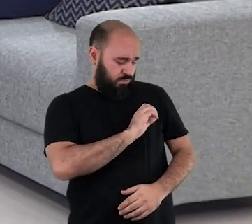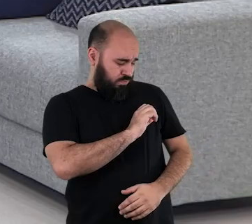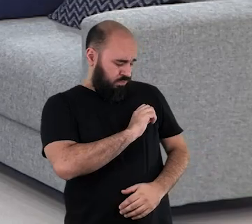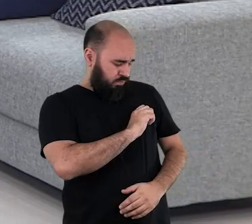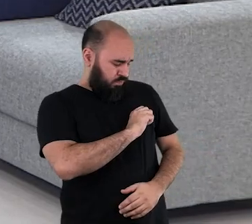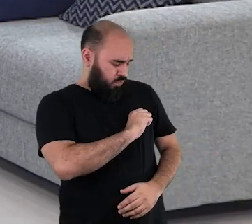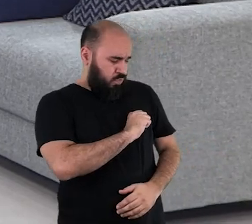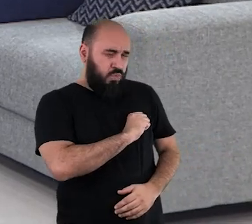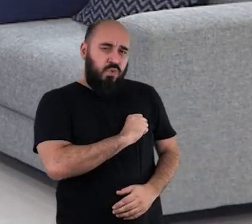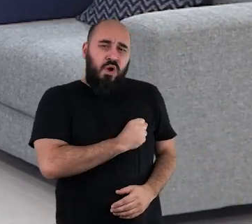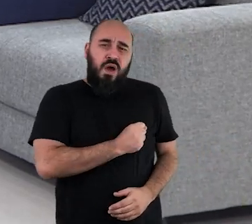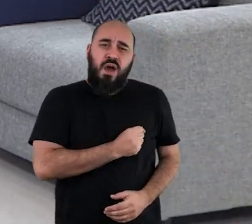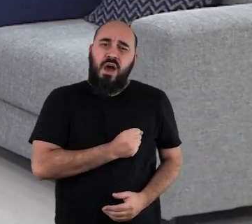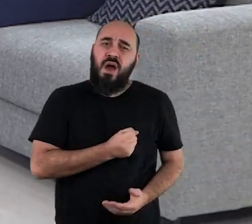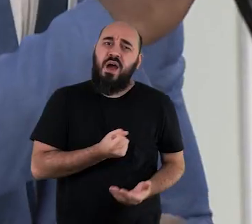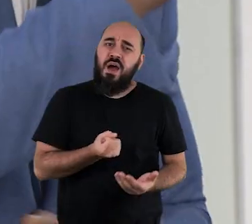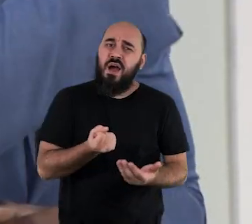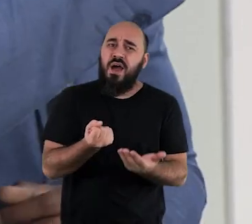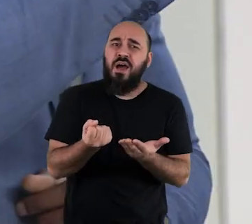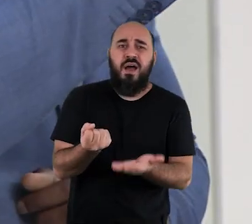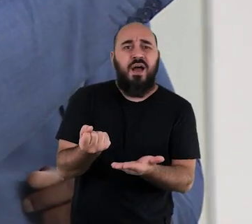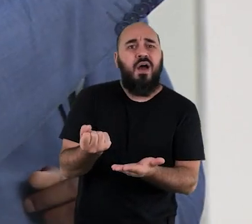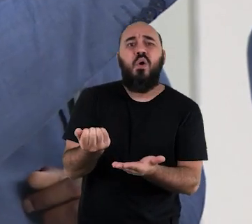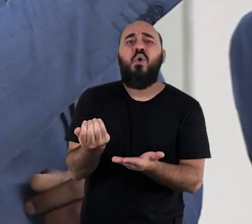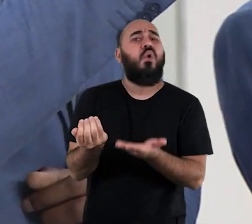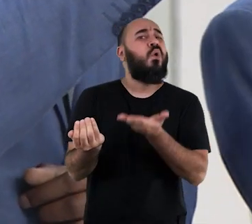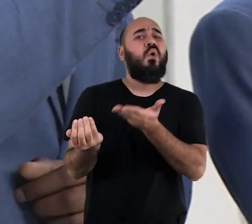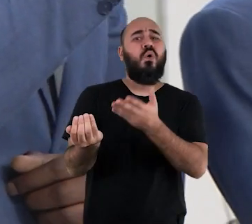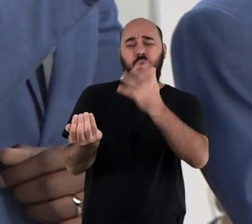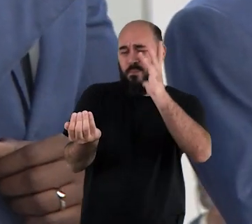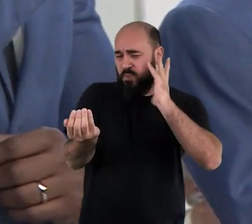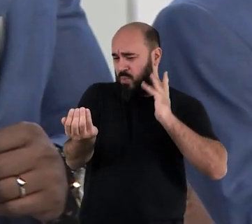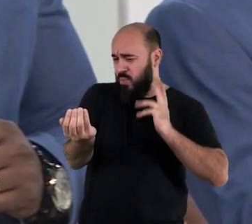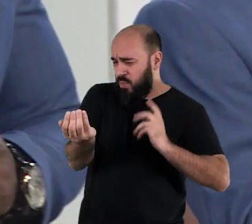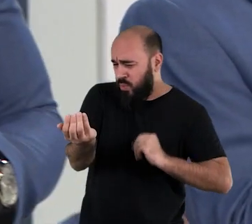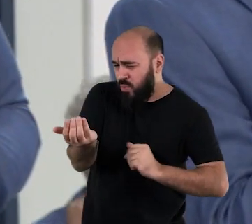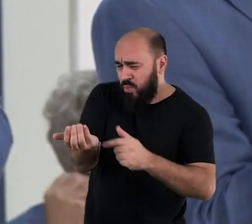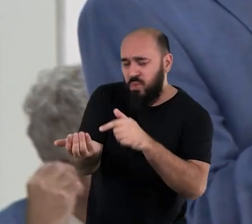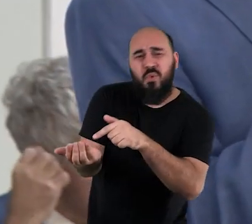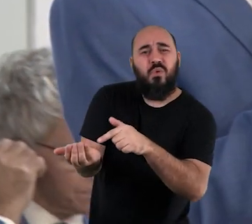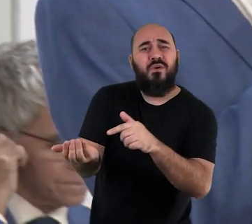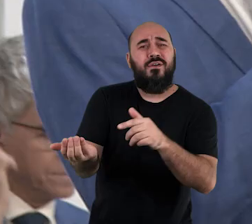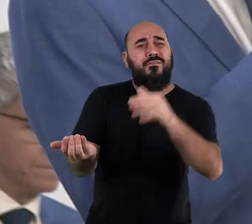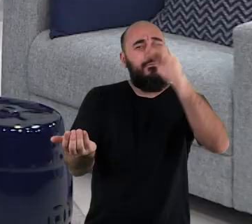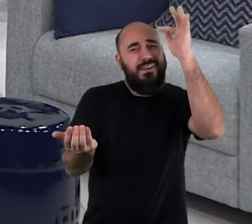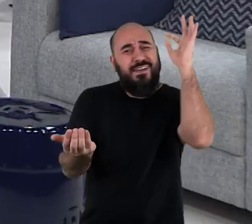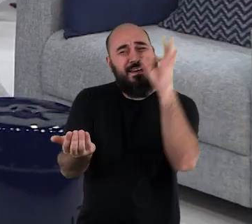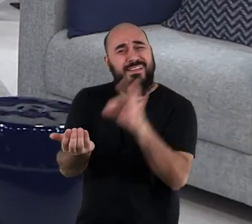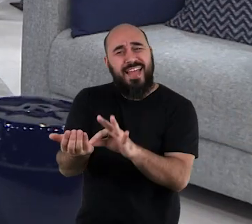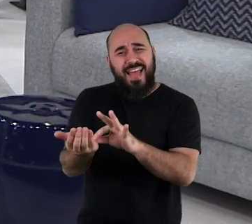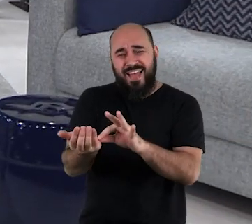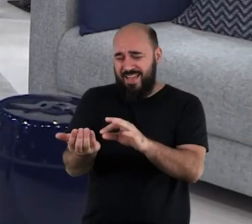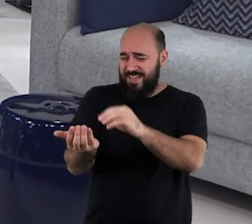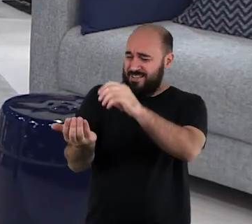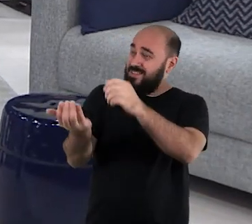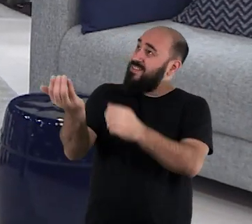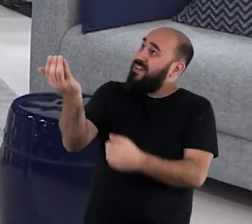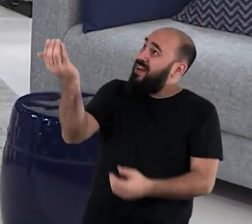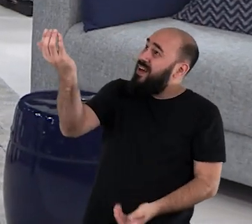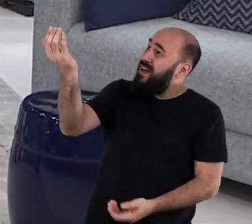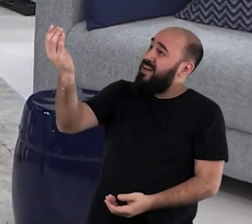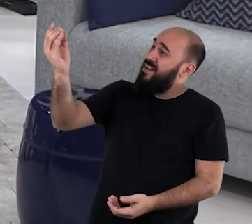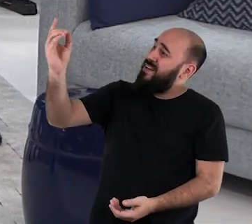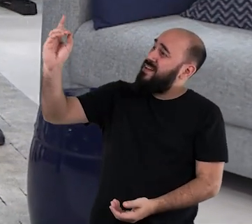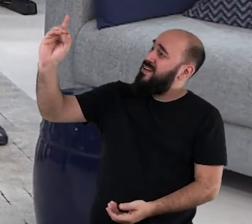amor tão puro e verdadeiro nos vem sem medida